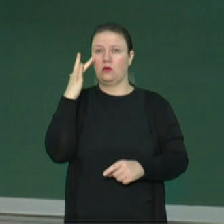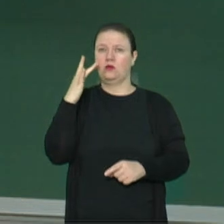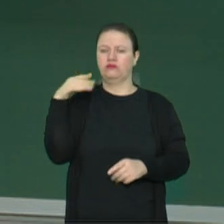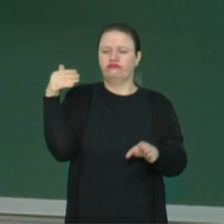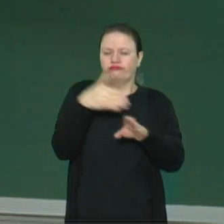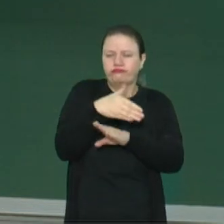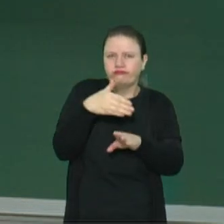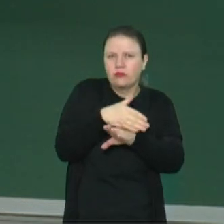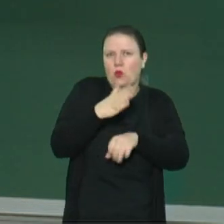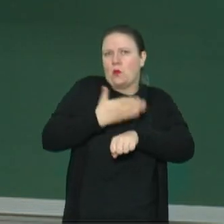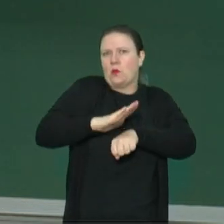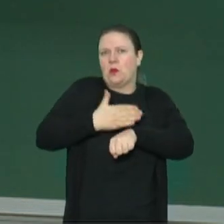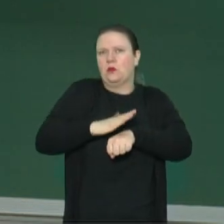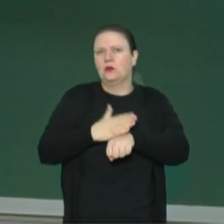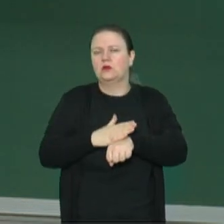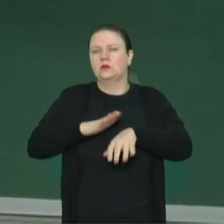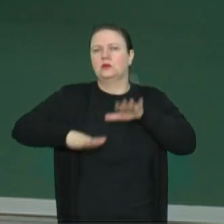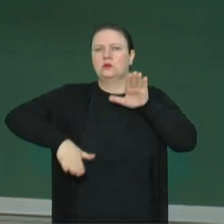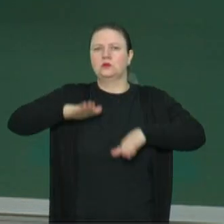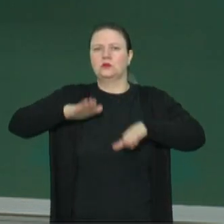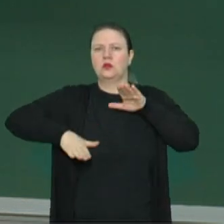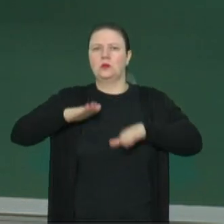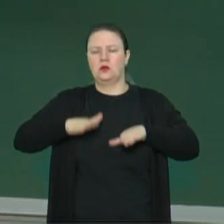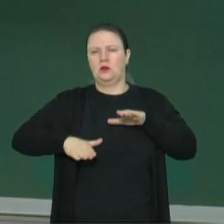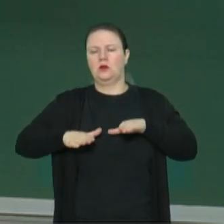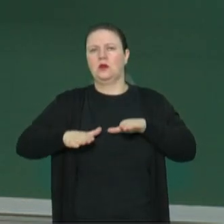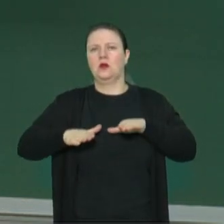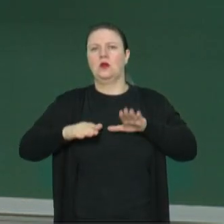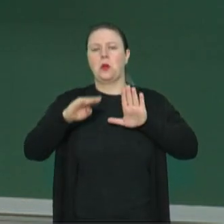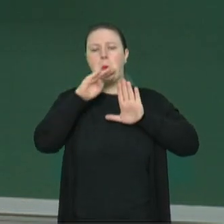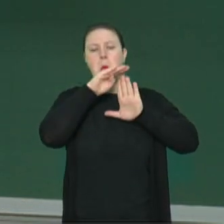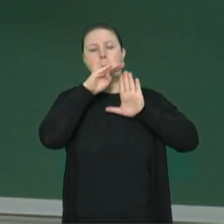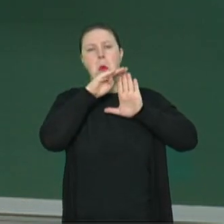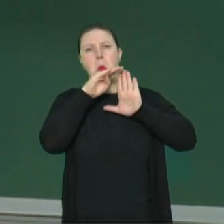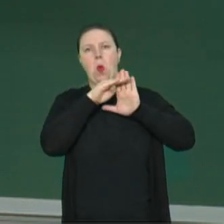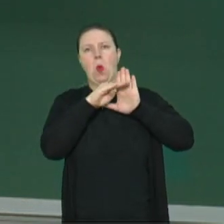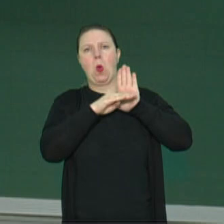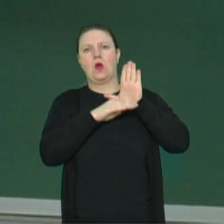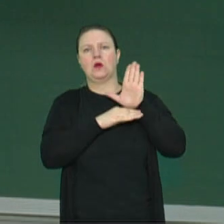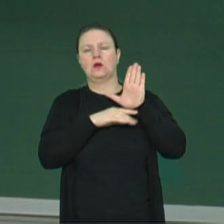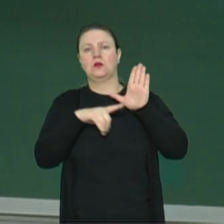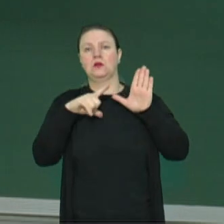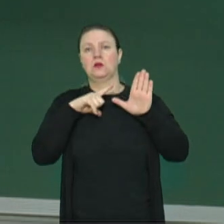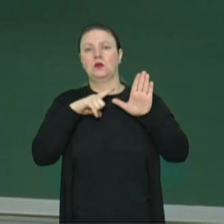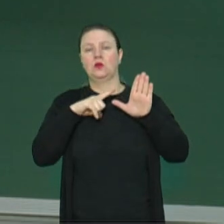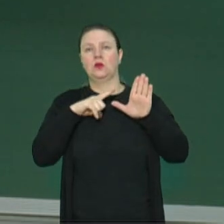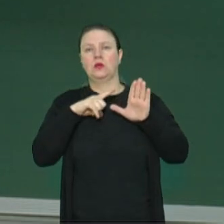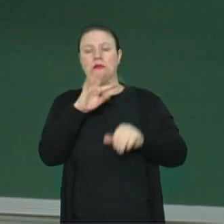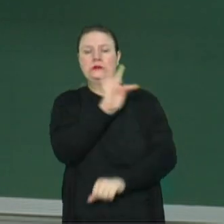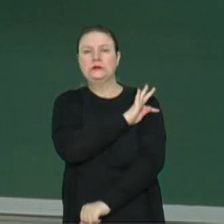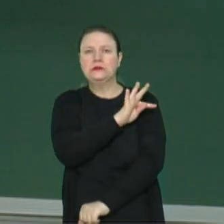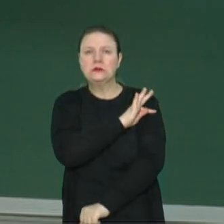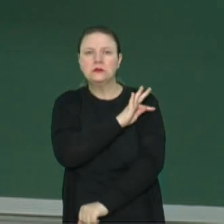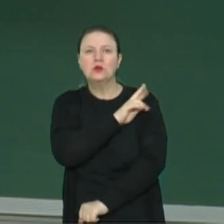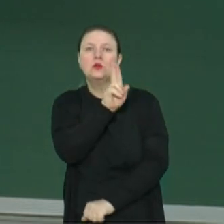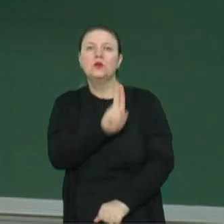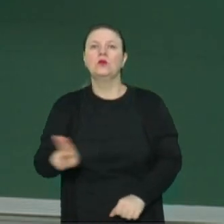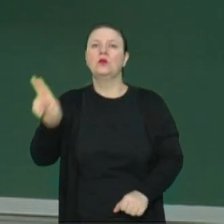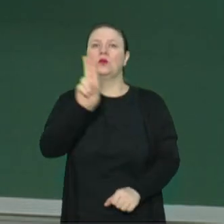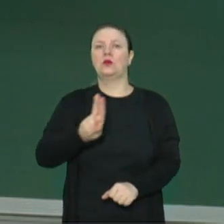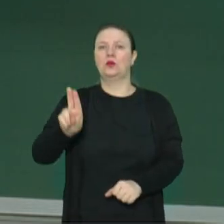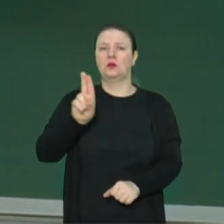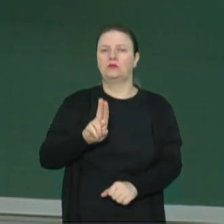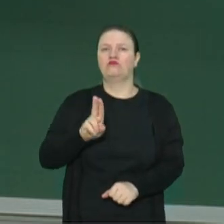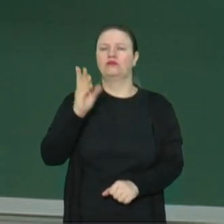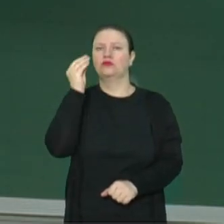dependendo da posição que eles estão ali, a técnica de jiu-jitsu é bastante utilizada para você